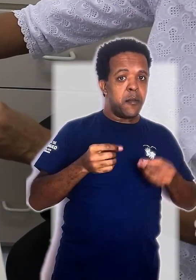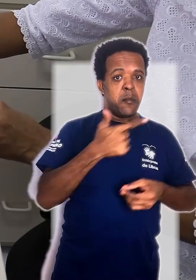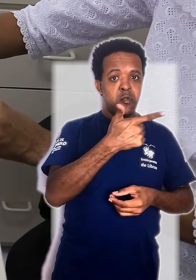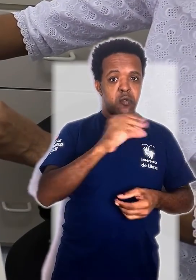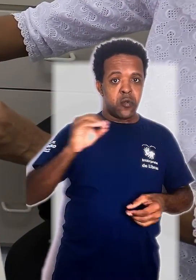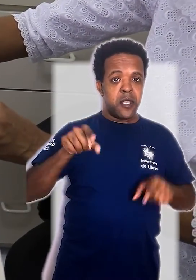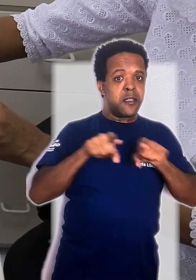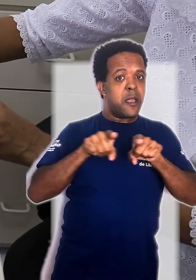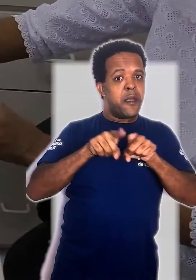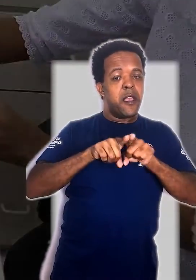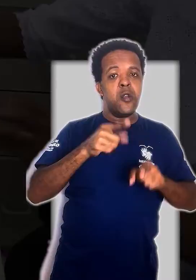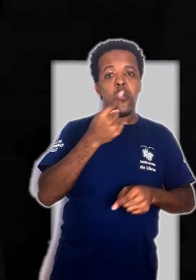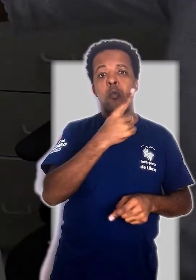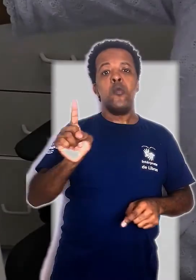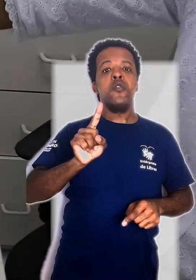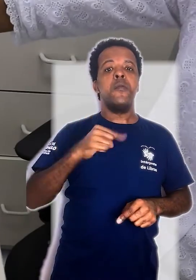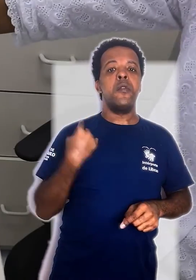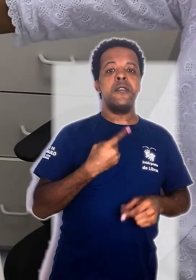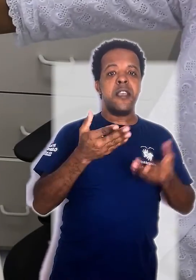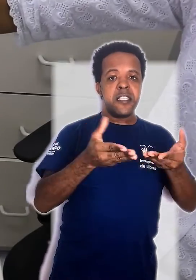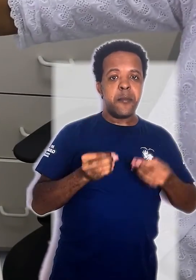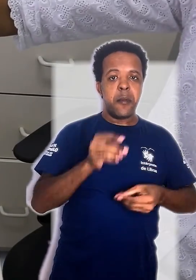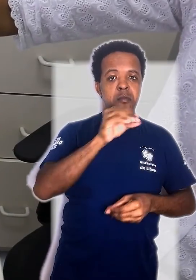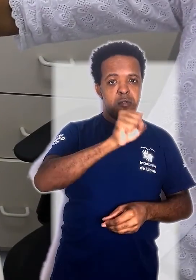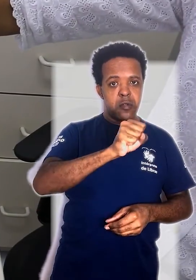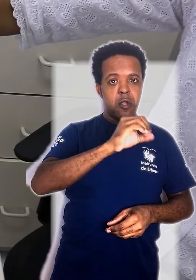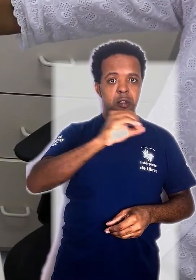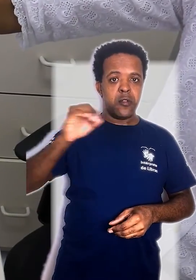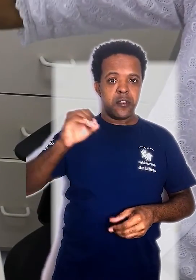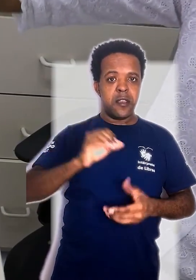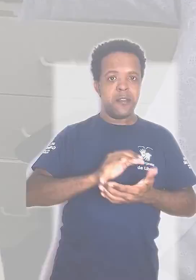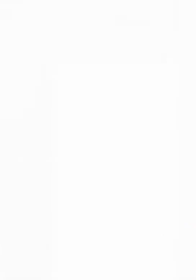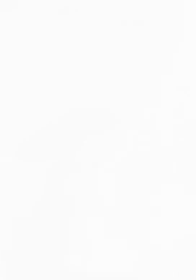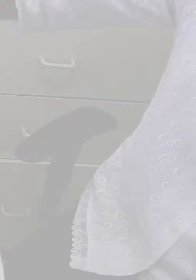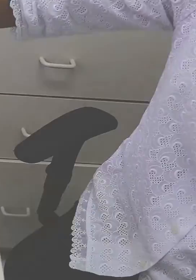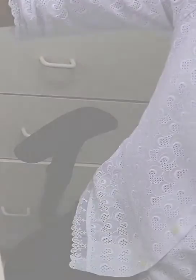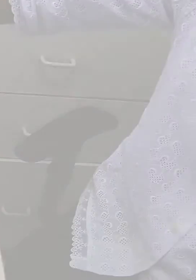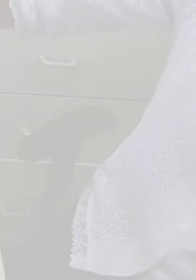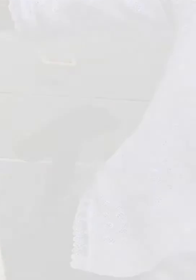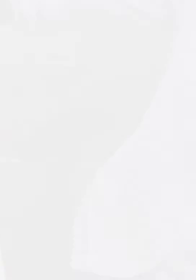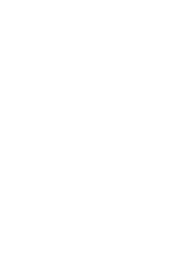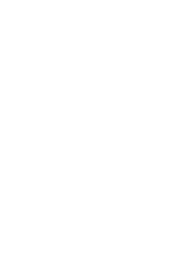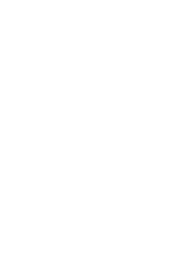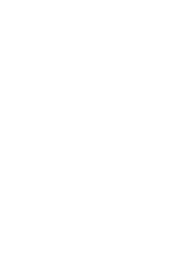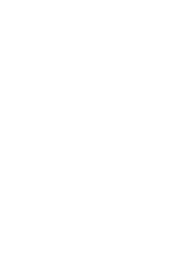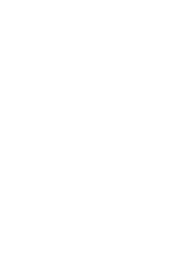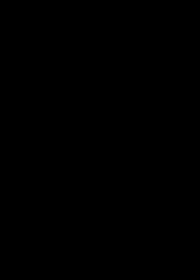shaker, recebemos 200 também. E por fim, o incentivador respiratório, nós recebemos 800.